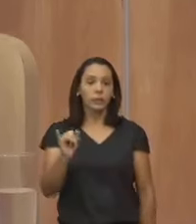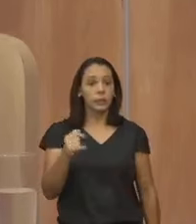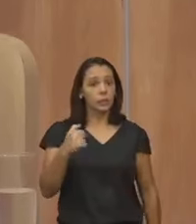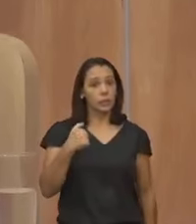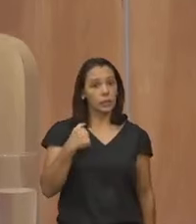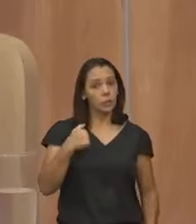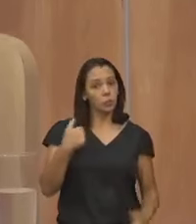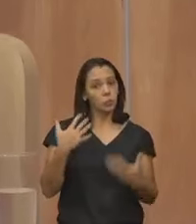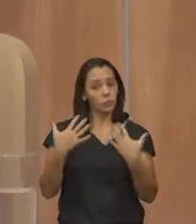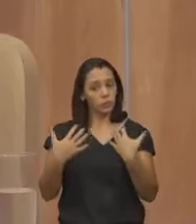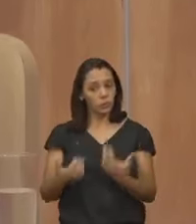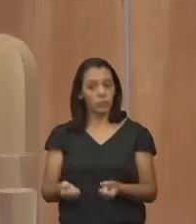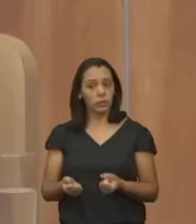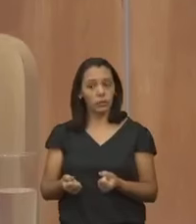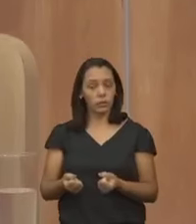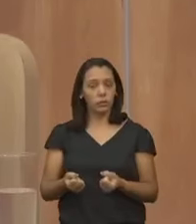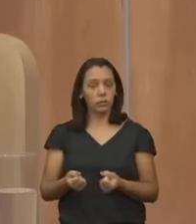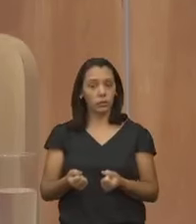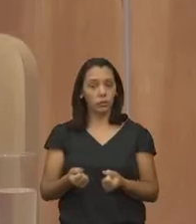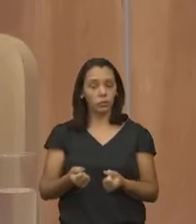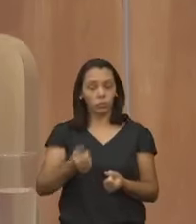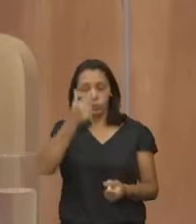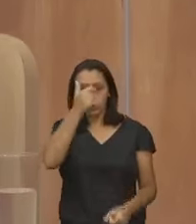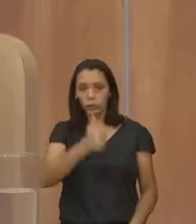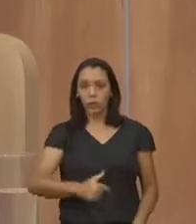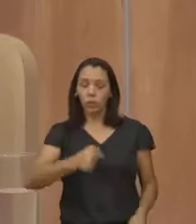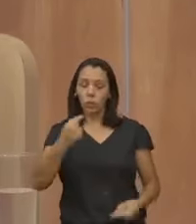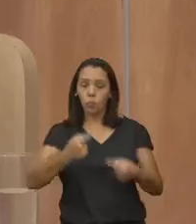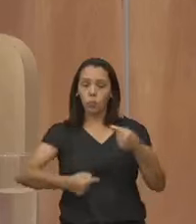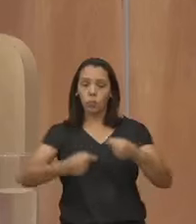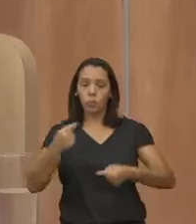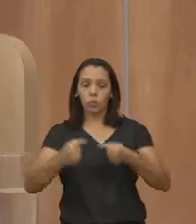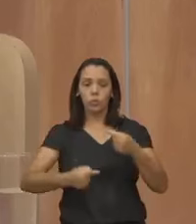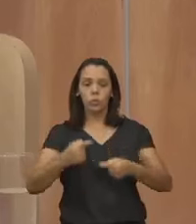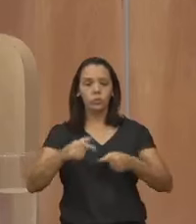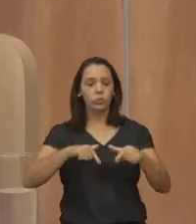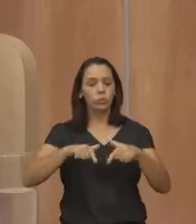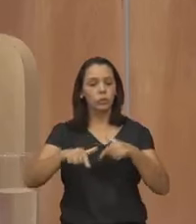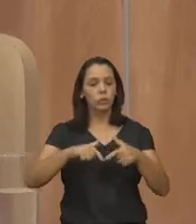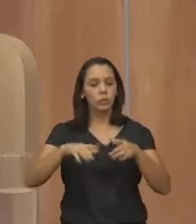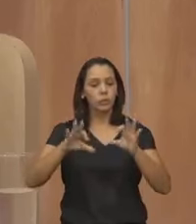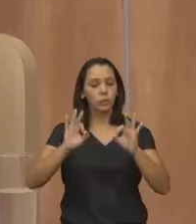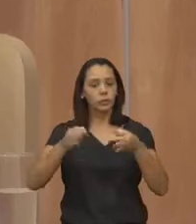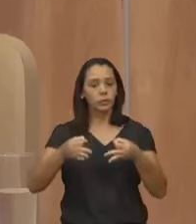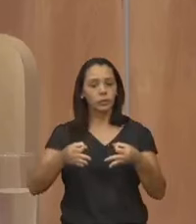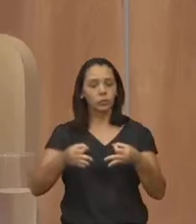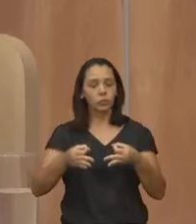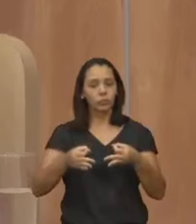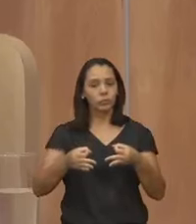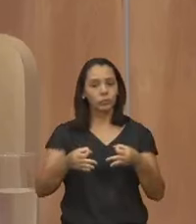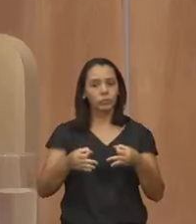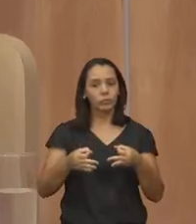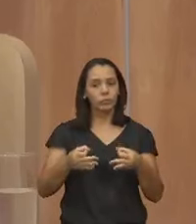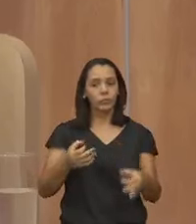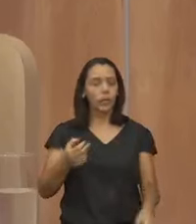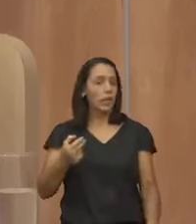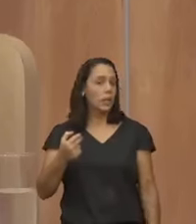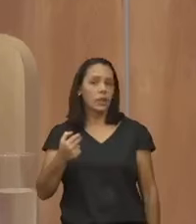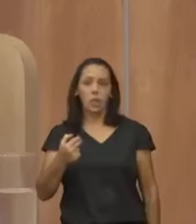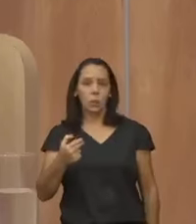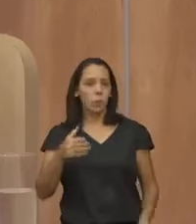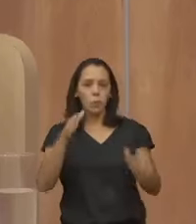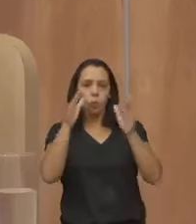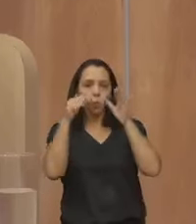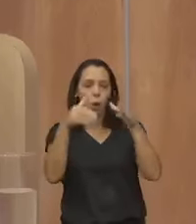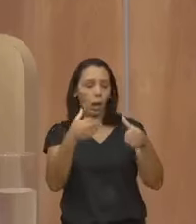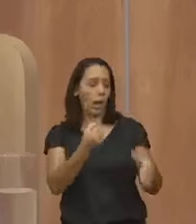prontifiquei a ser um agente político e transitar dentro da boa política, não dá para a gente pensar só em números. É